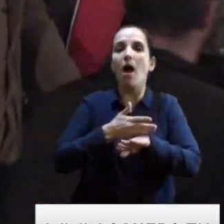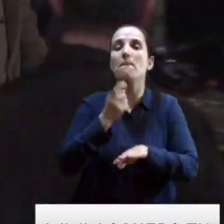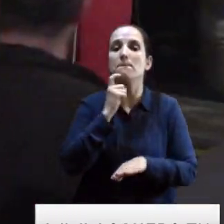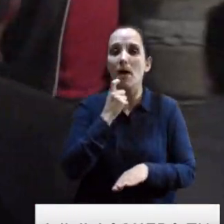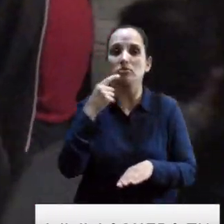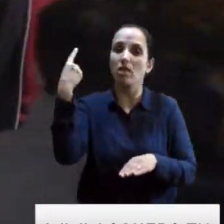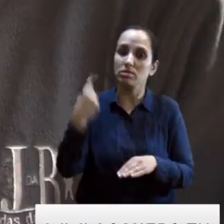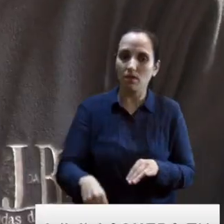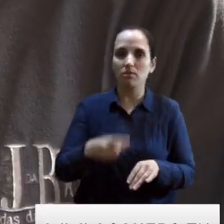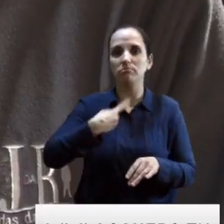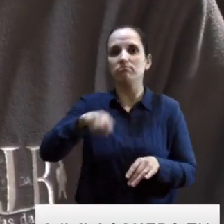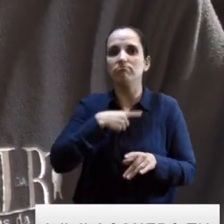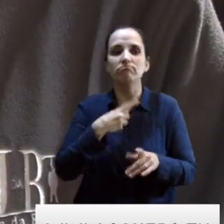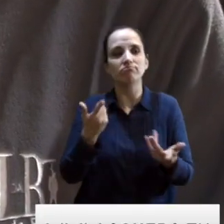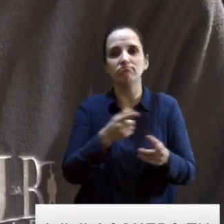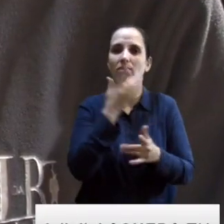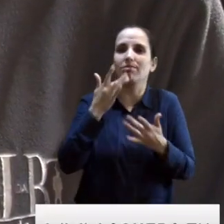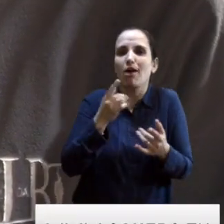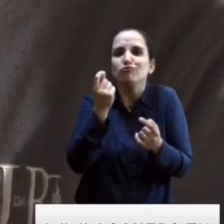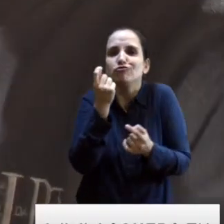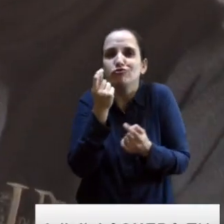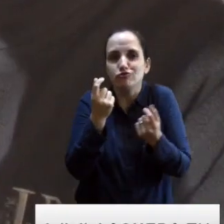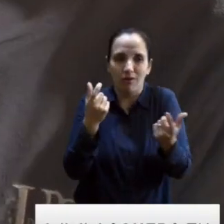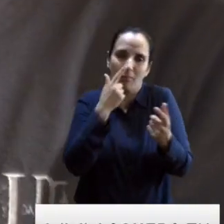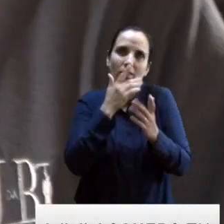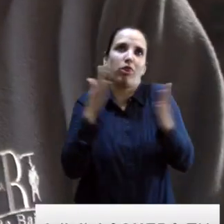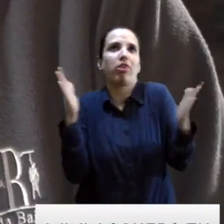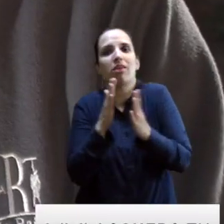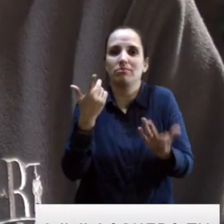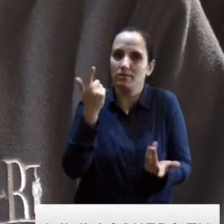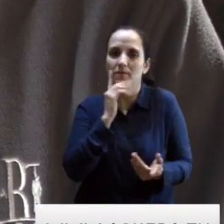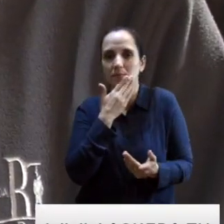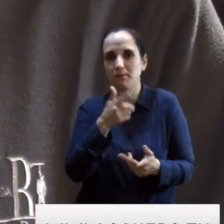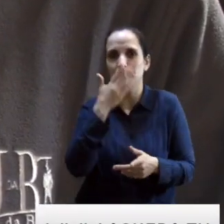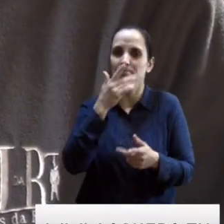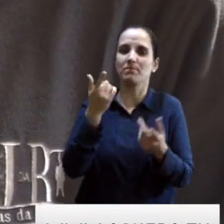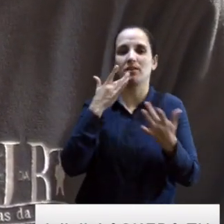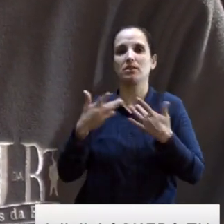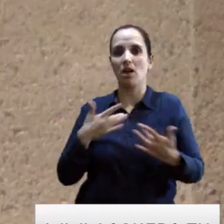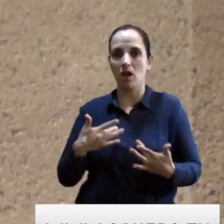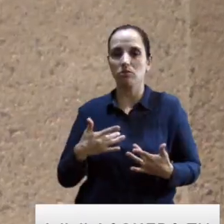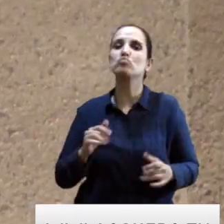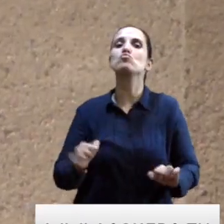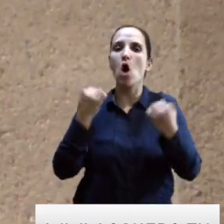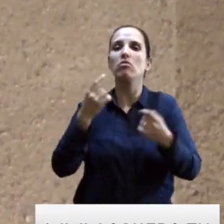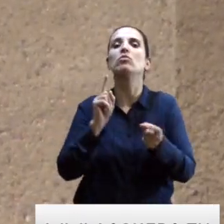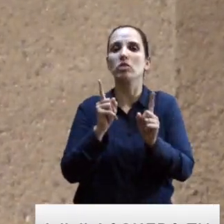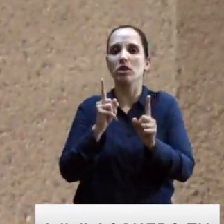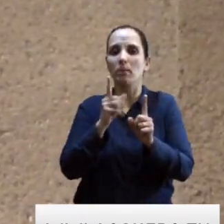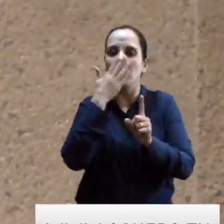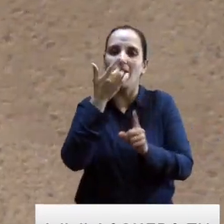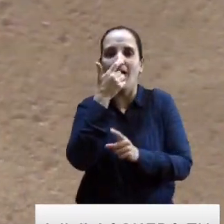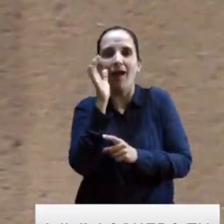em que temos aqui as nossas pequenas obras de teatro, pequenas ou grandes, obras de teatro, em que consiste numa